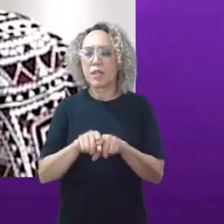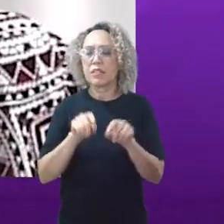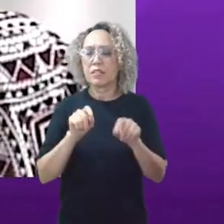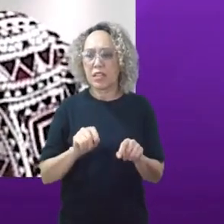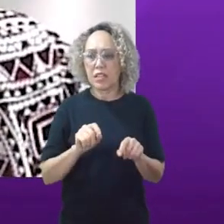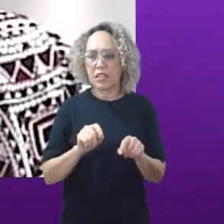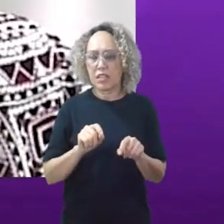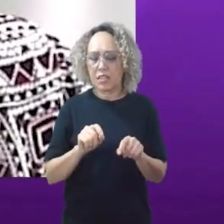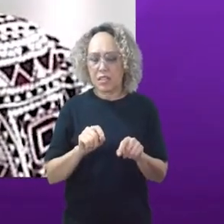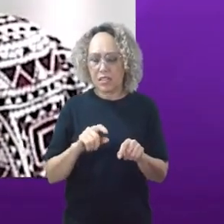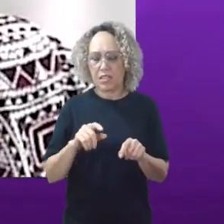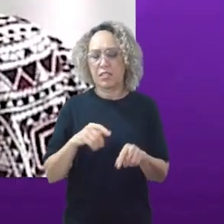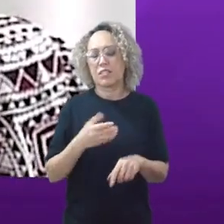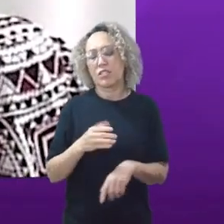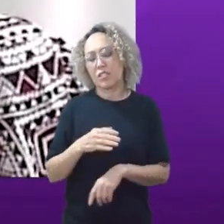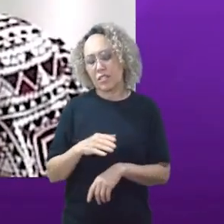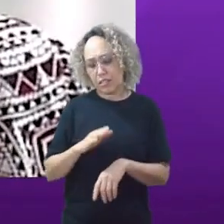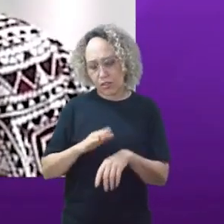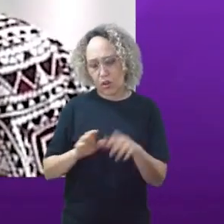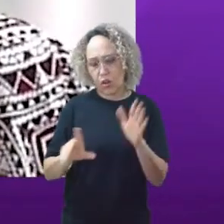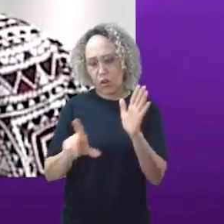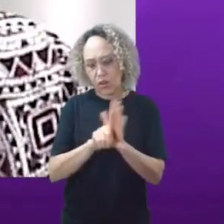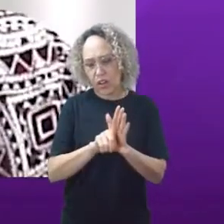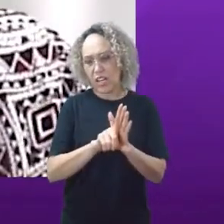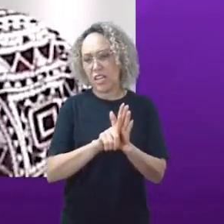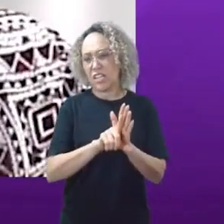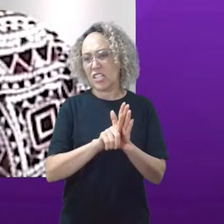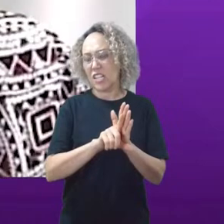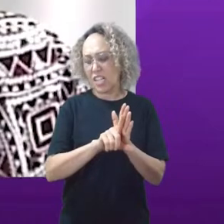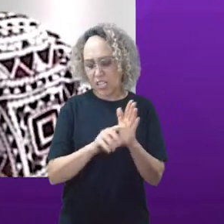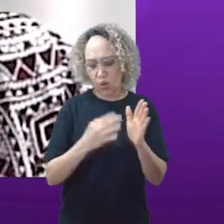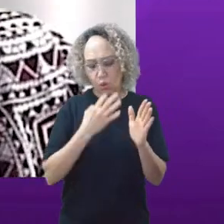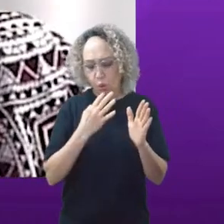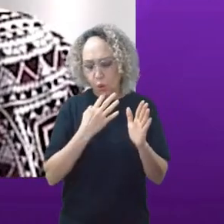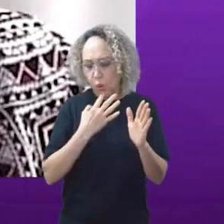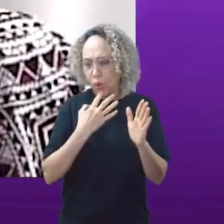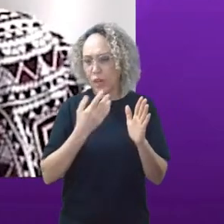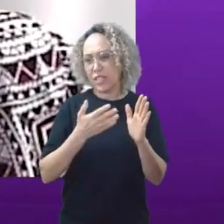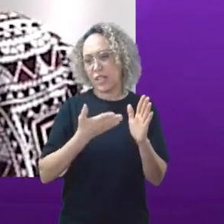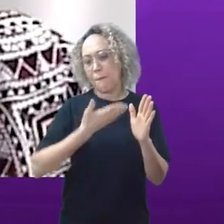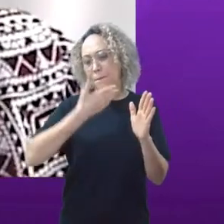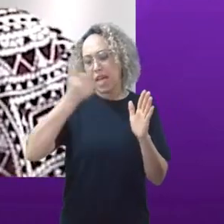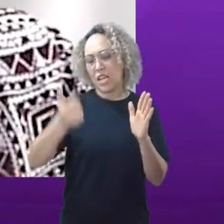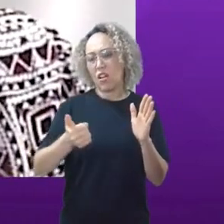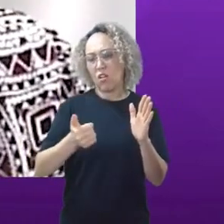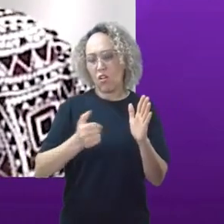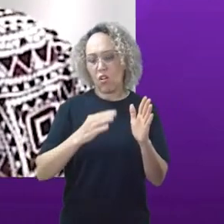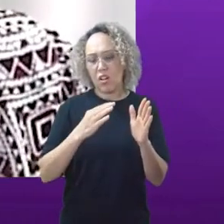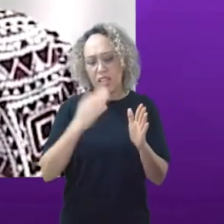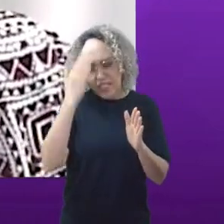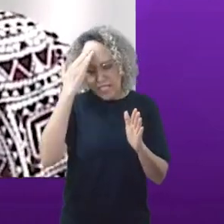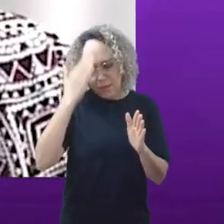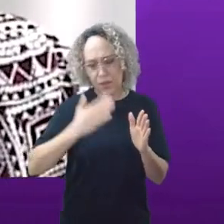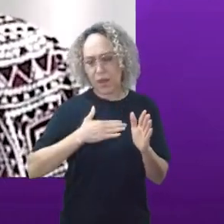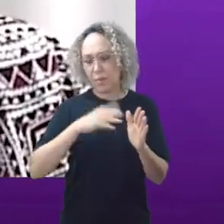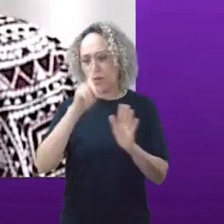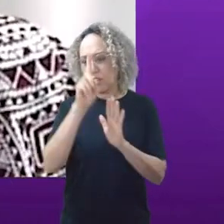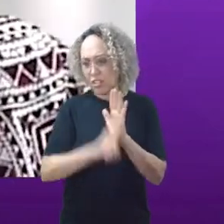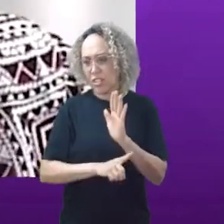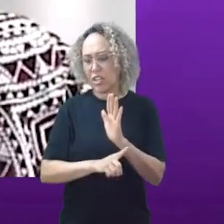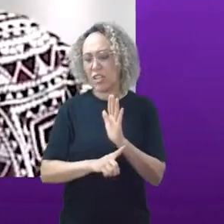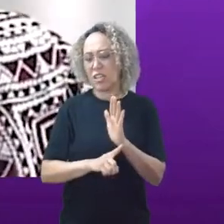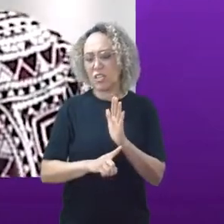acompanhadas de conhecer mais a legislação, de conhecer mais seus direitos, de continuar se